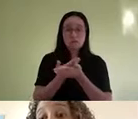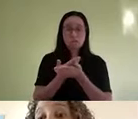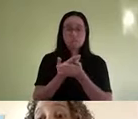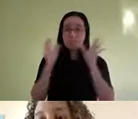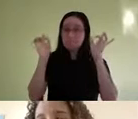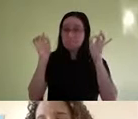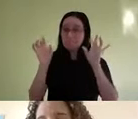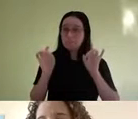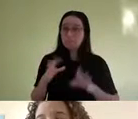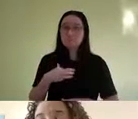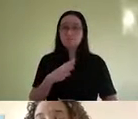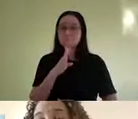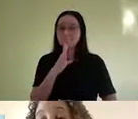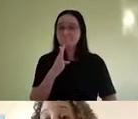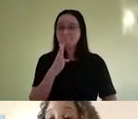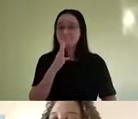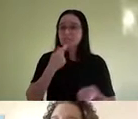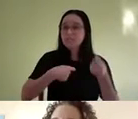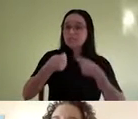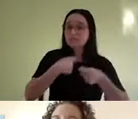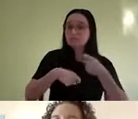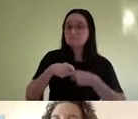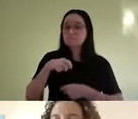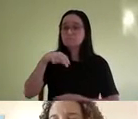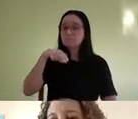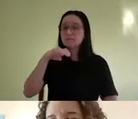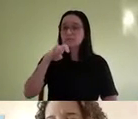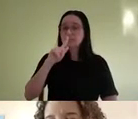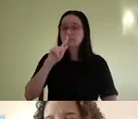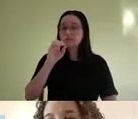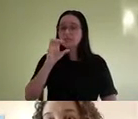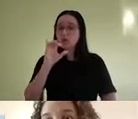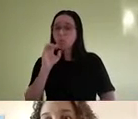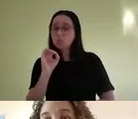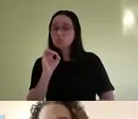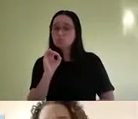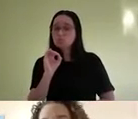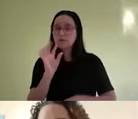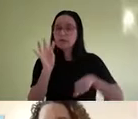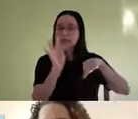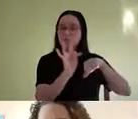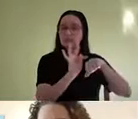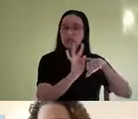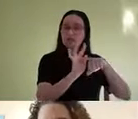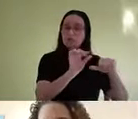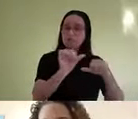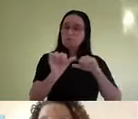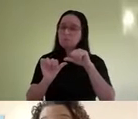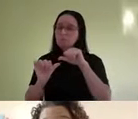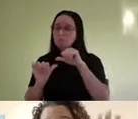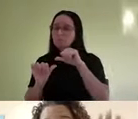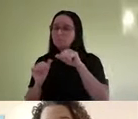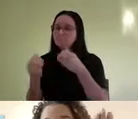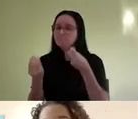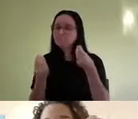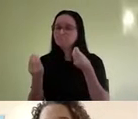no conhecimento de negócio e eu me afastei um pouco da parte técnica e eu estou numa empresa de tecnologia, eu não